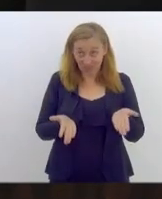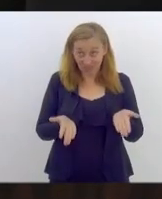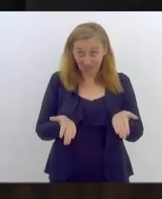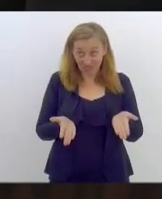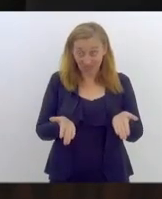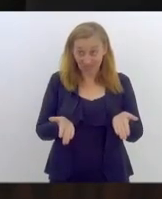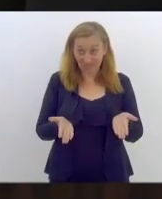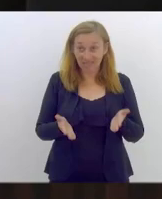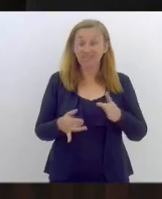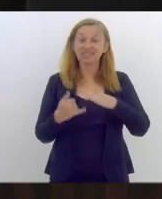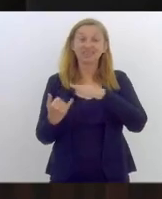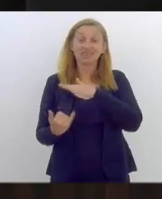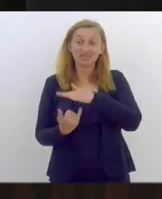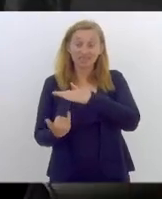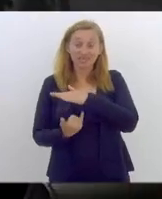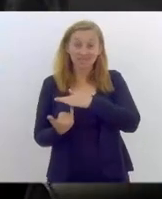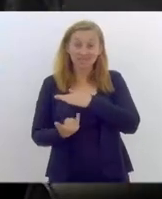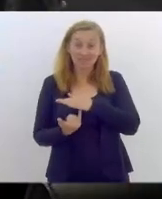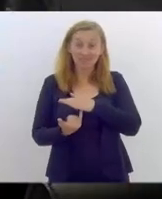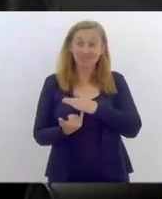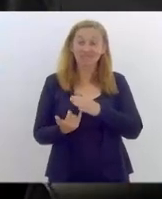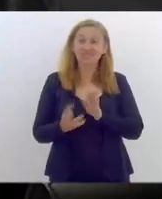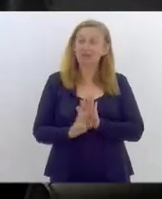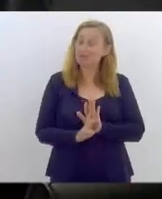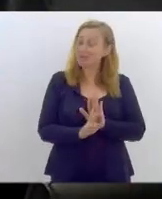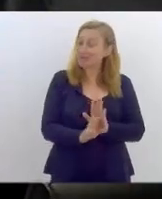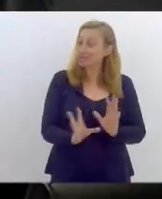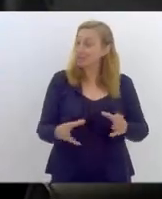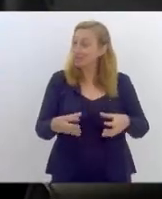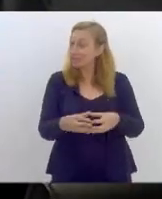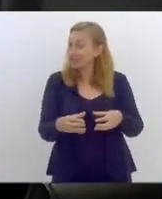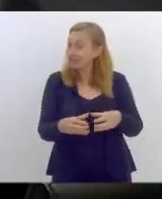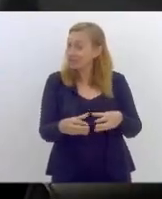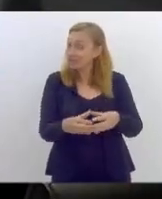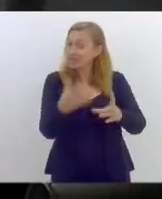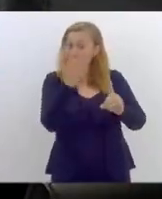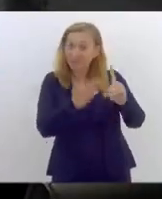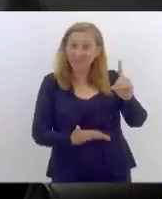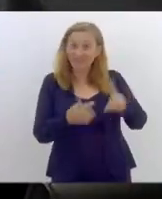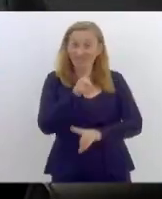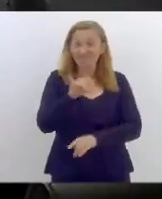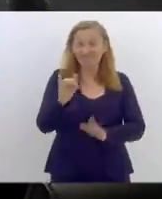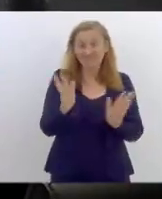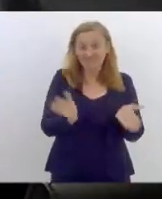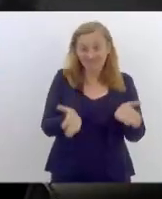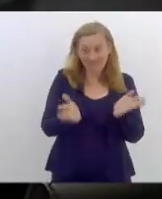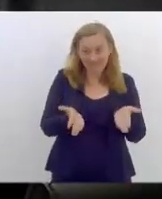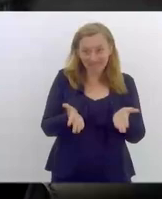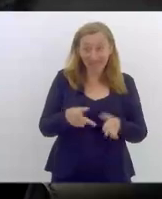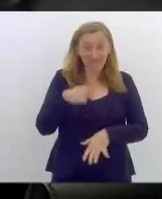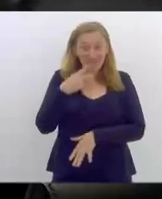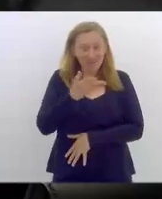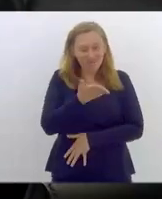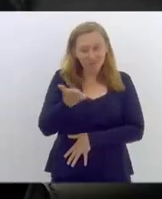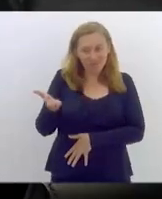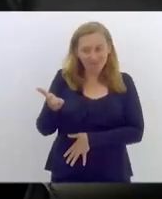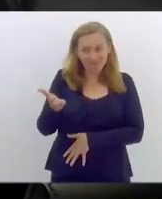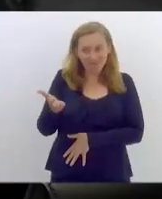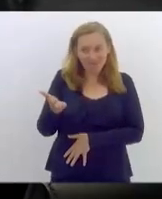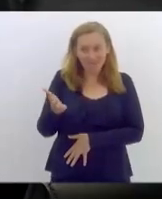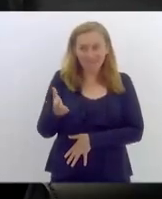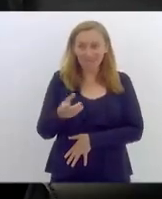às entidades e coletivos e coletivas homenageadas no dia de hoje, dizer para vocês